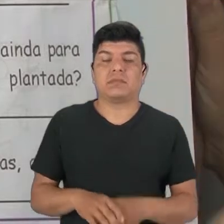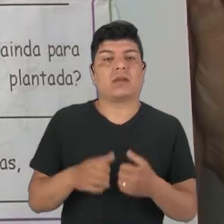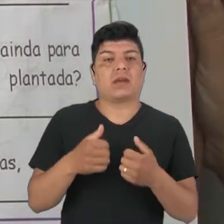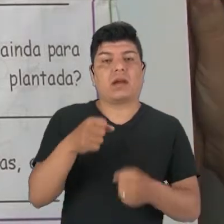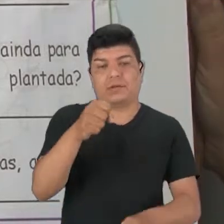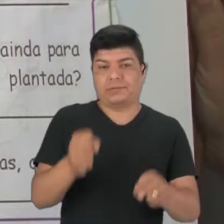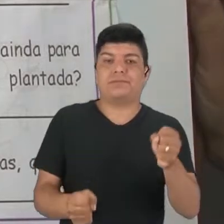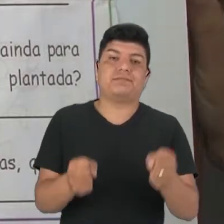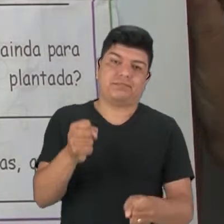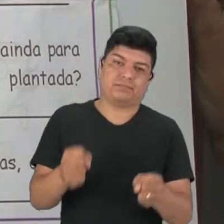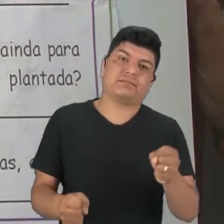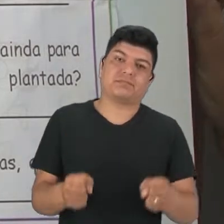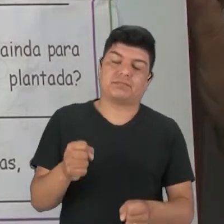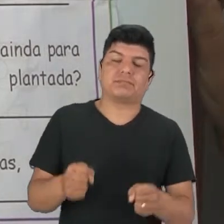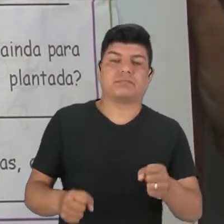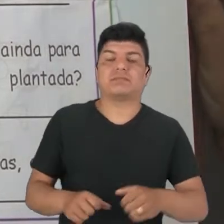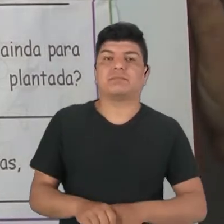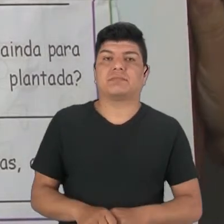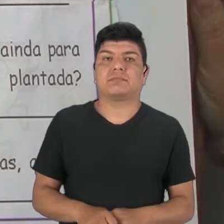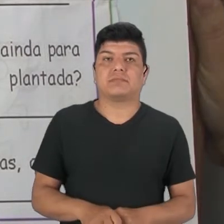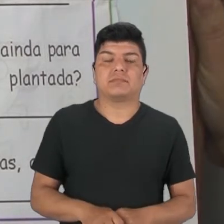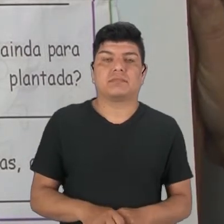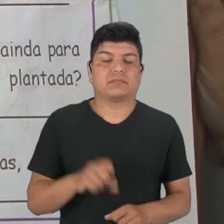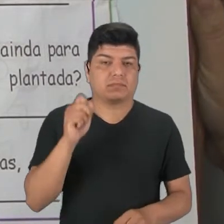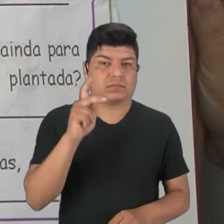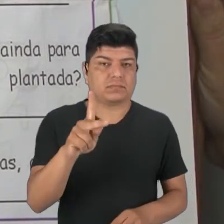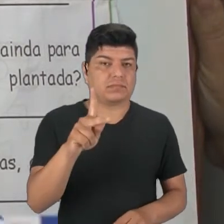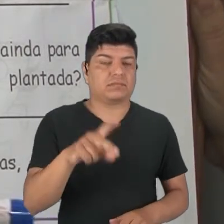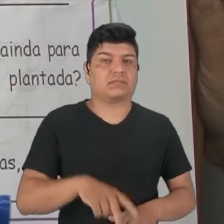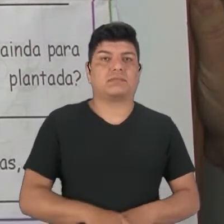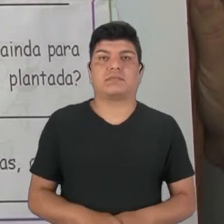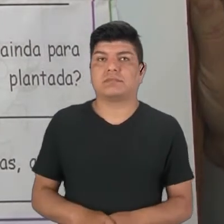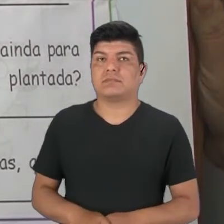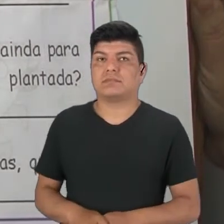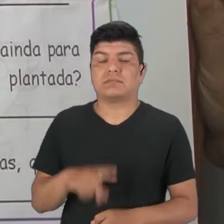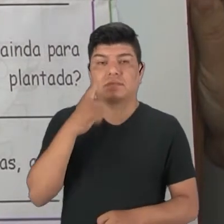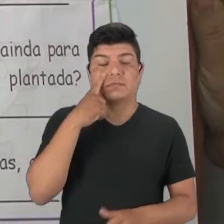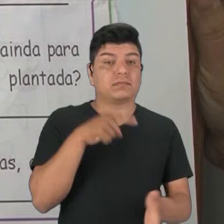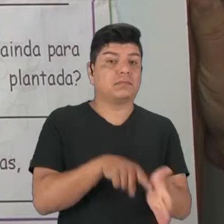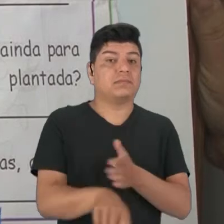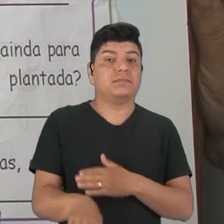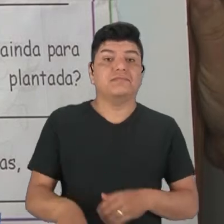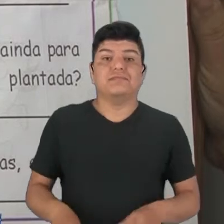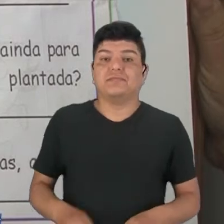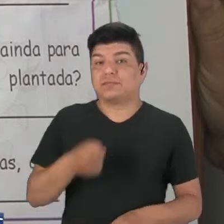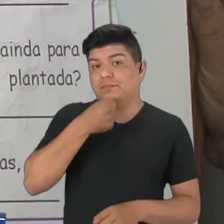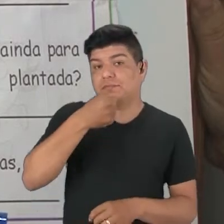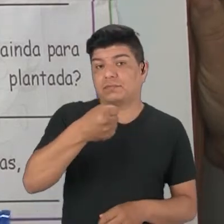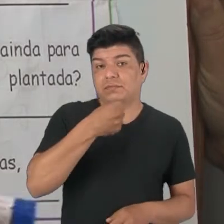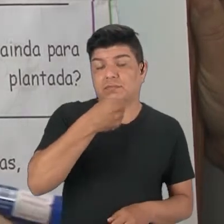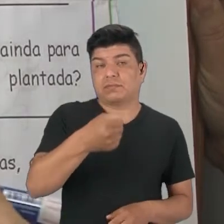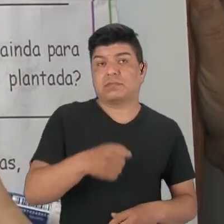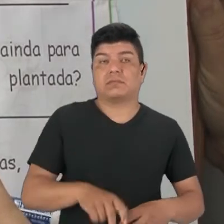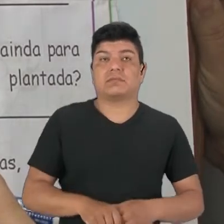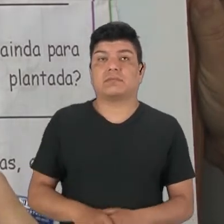carro. Eu coloco carro aí, ok? Olha só a pergunta. Foram